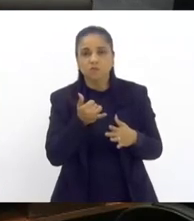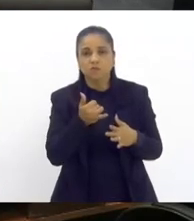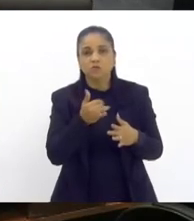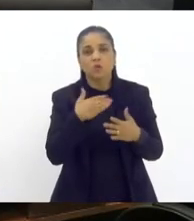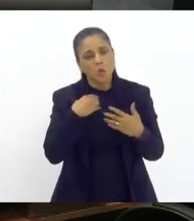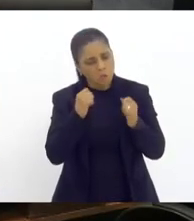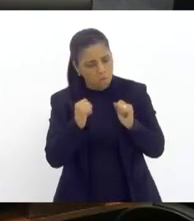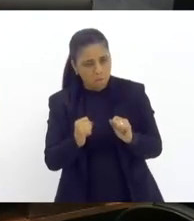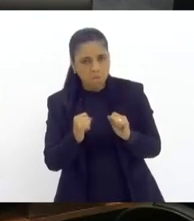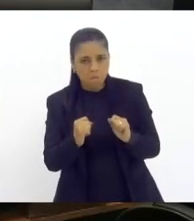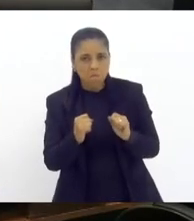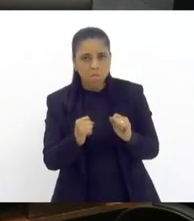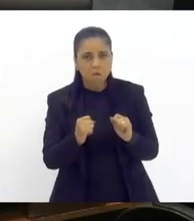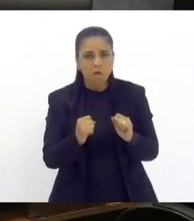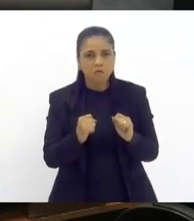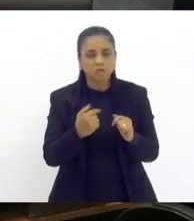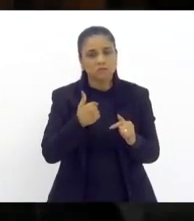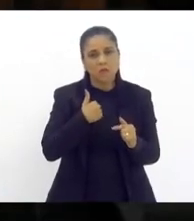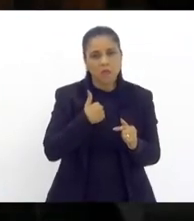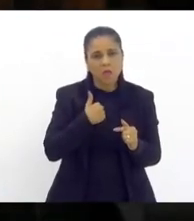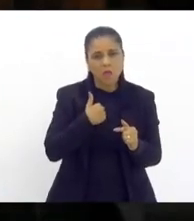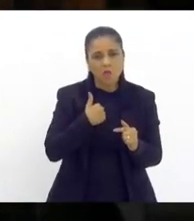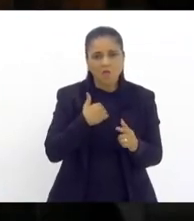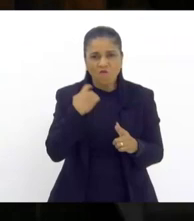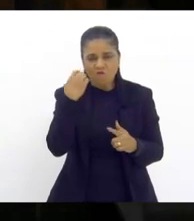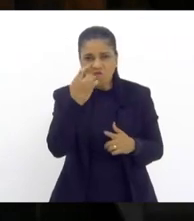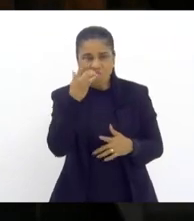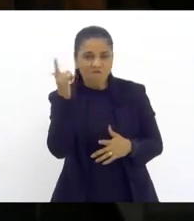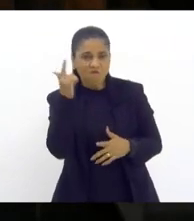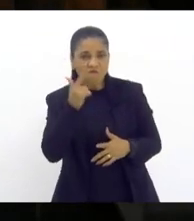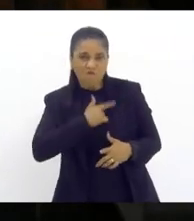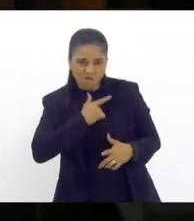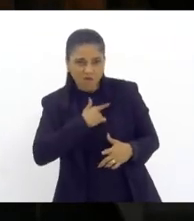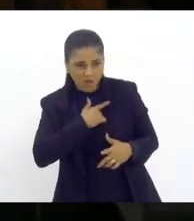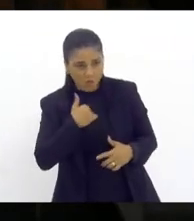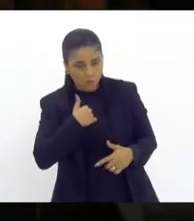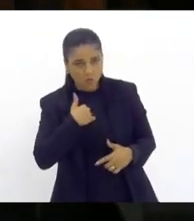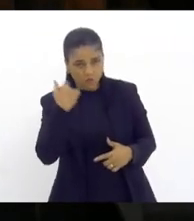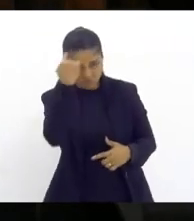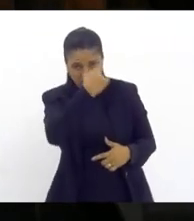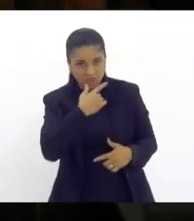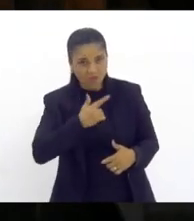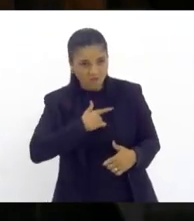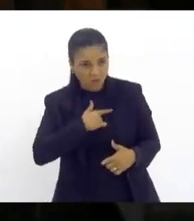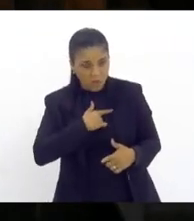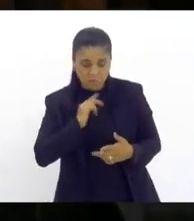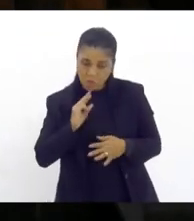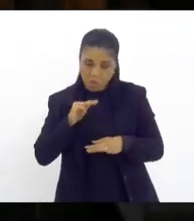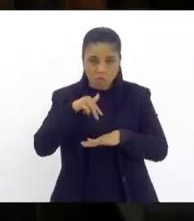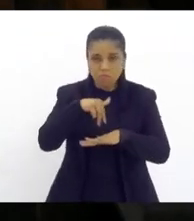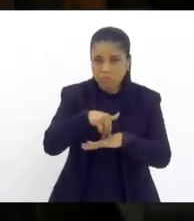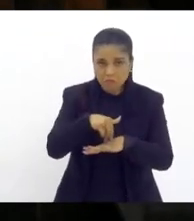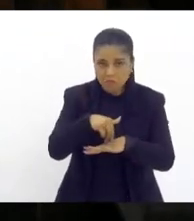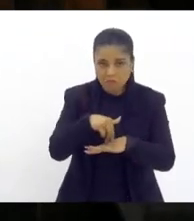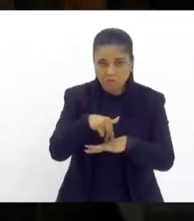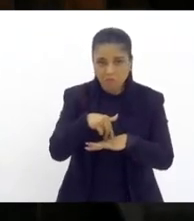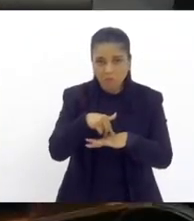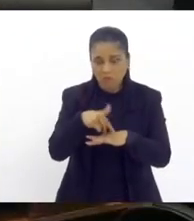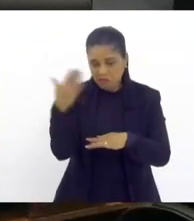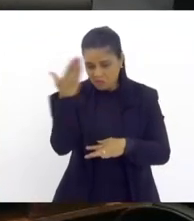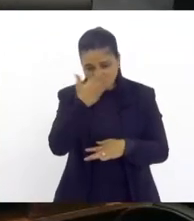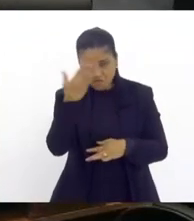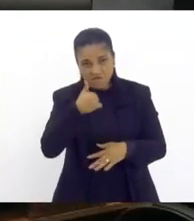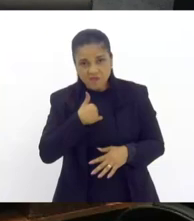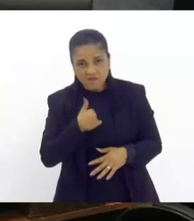parte, será que eu, será que eu sou feio? Será que eu não estou presente todo dia? Deputado, Luiz